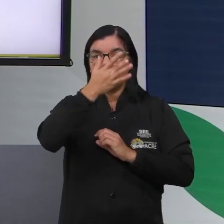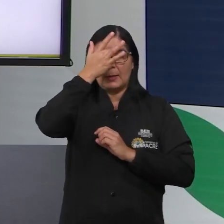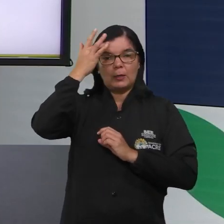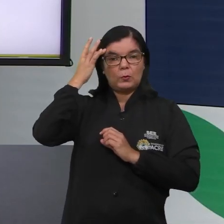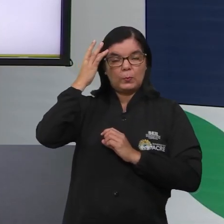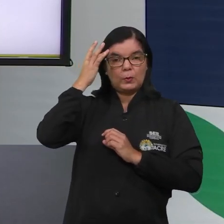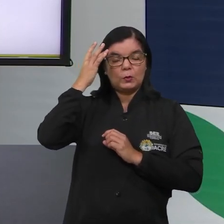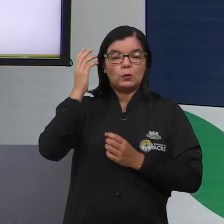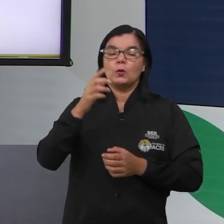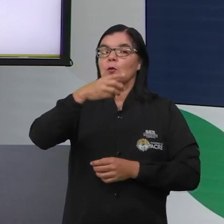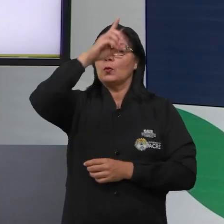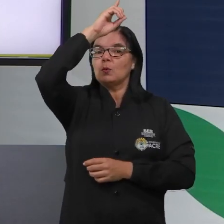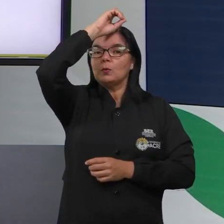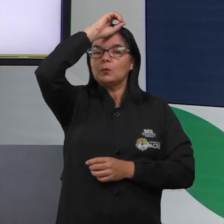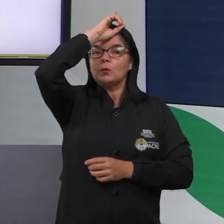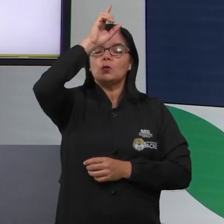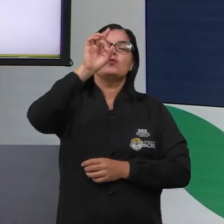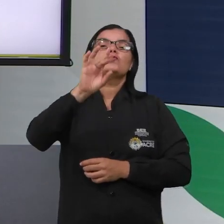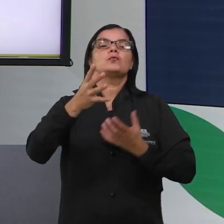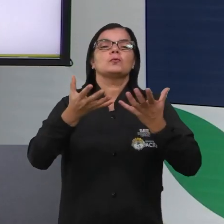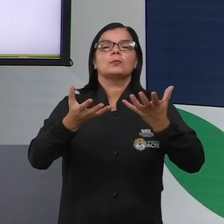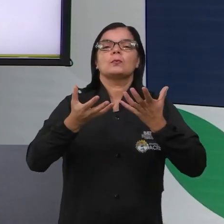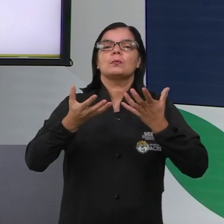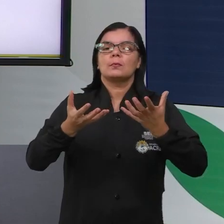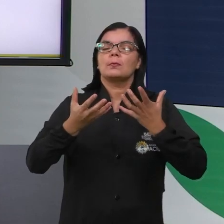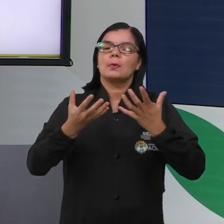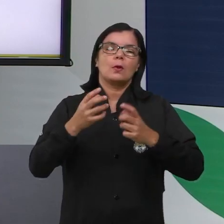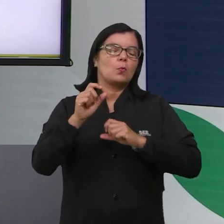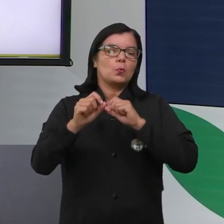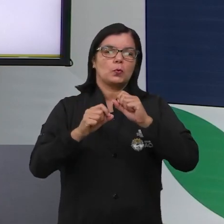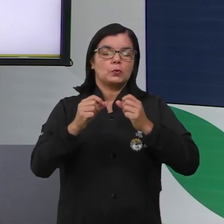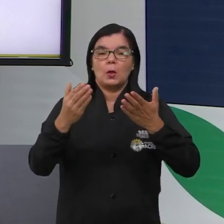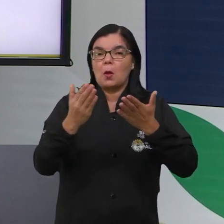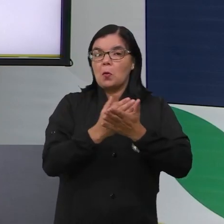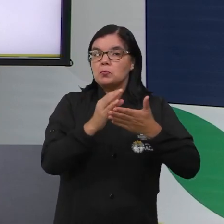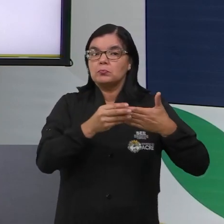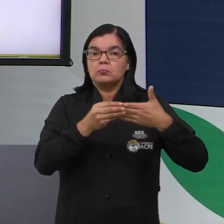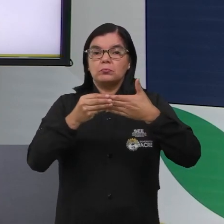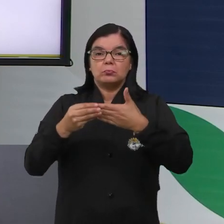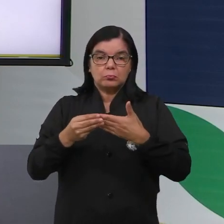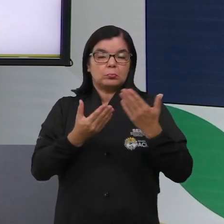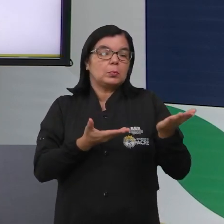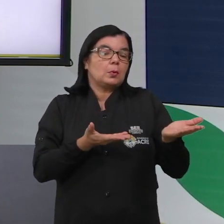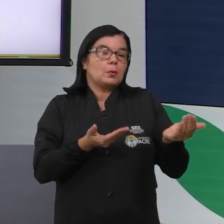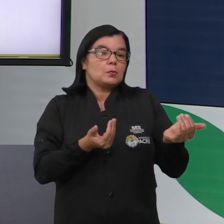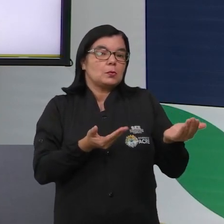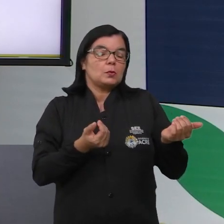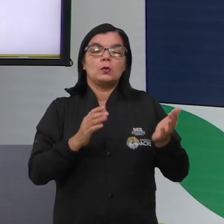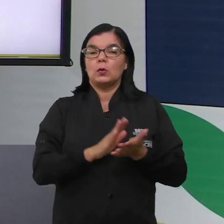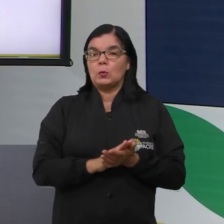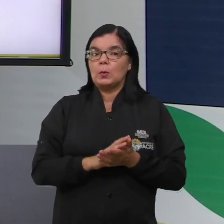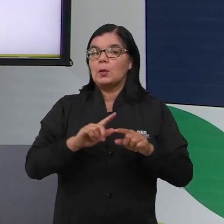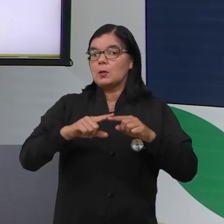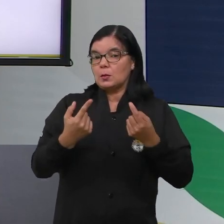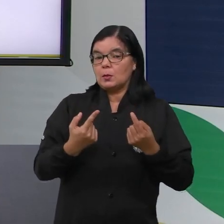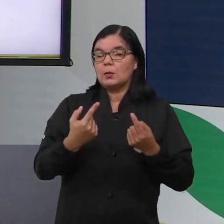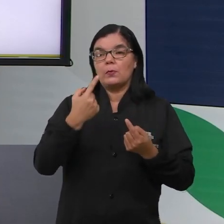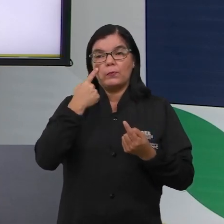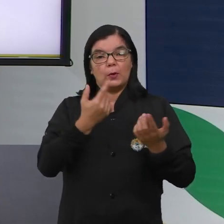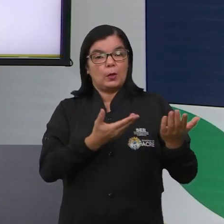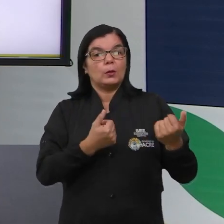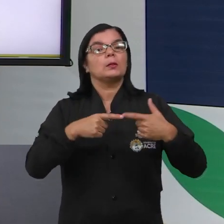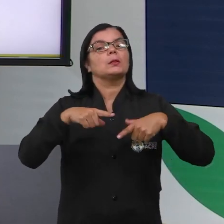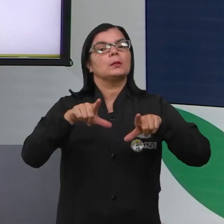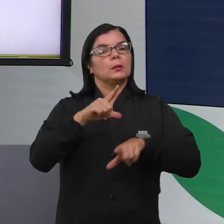pessoas, enquanto adultos, que só queremos levar algumas coisas para a juventude e dirigir essa juventude.